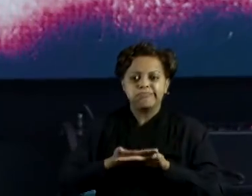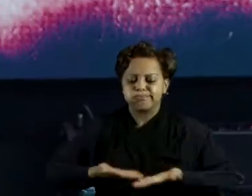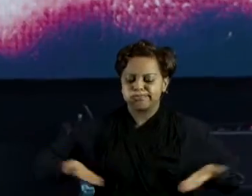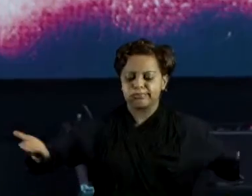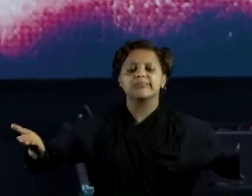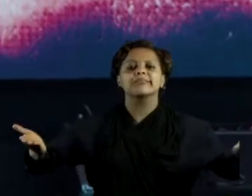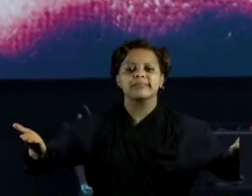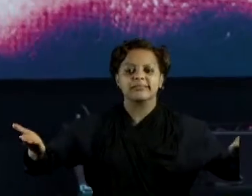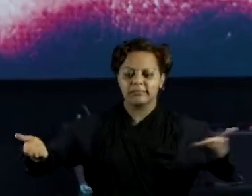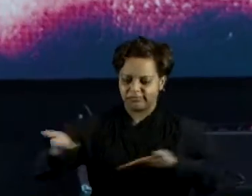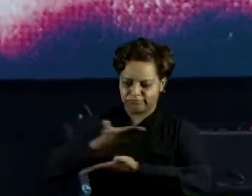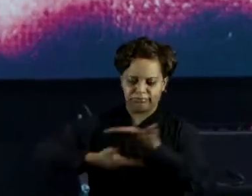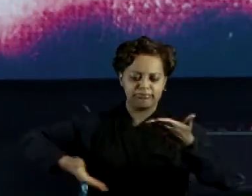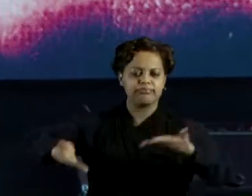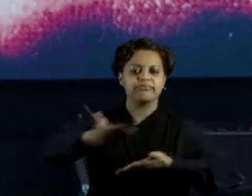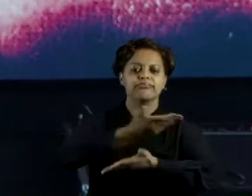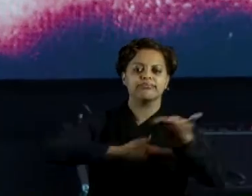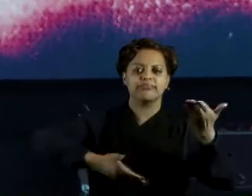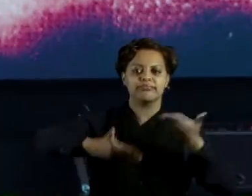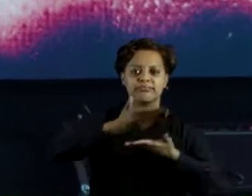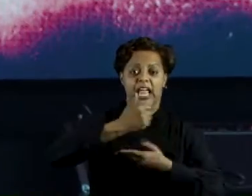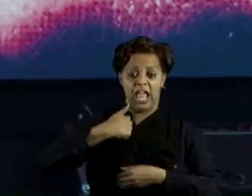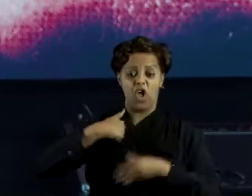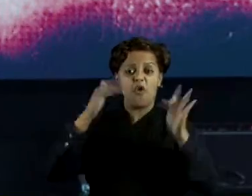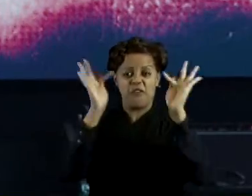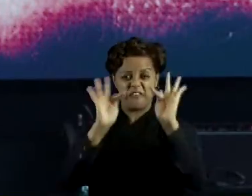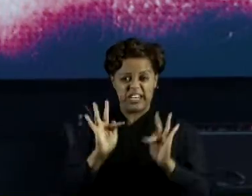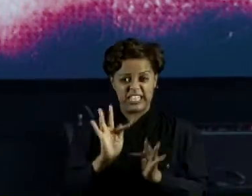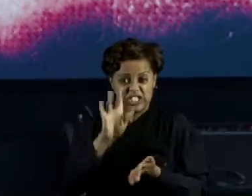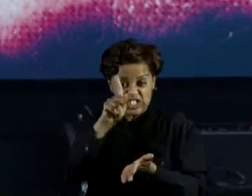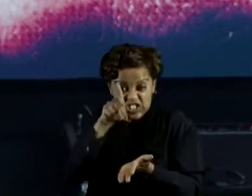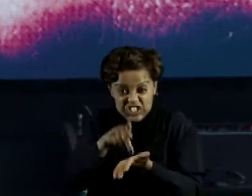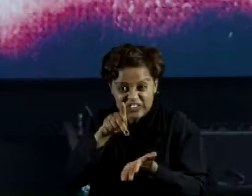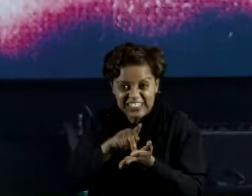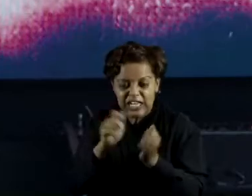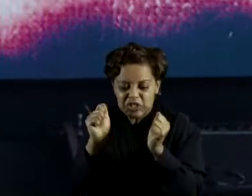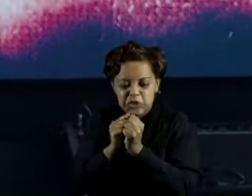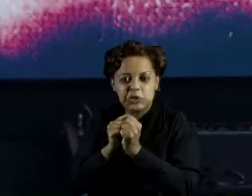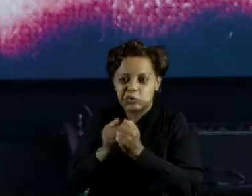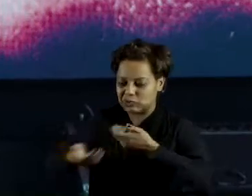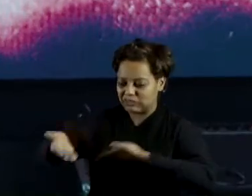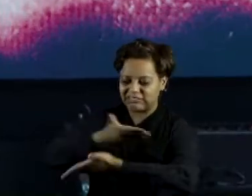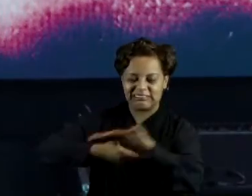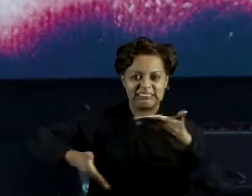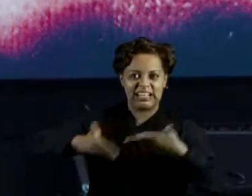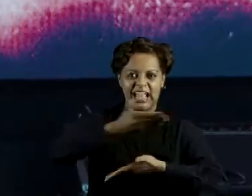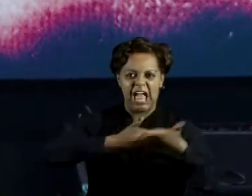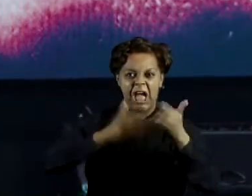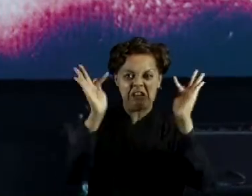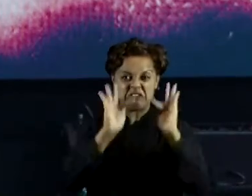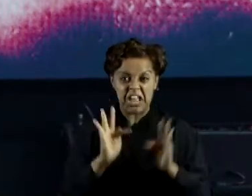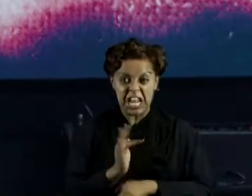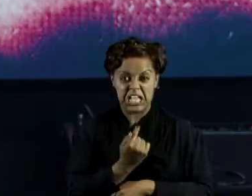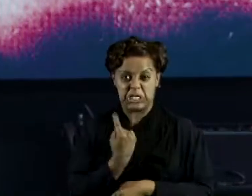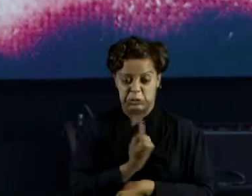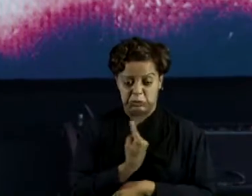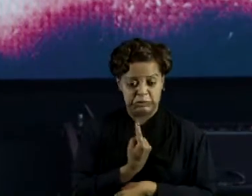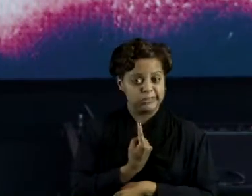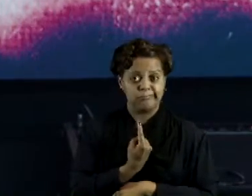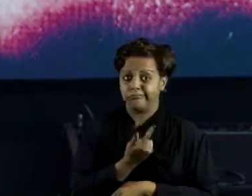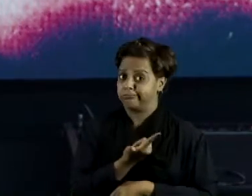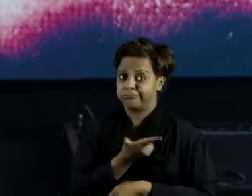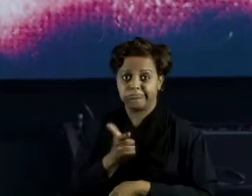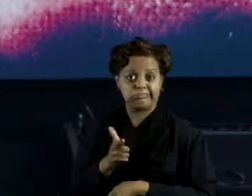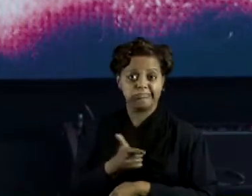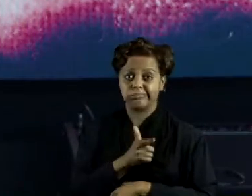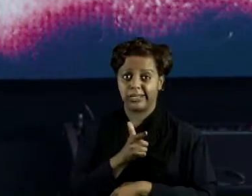mais feliz em conjunto e menos feliz quando estamos sós. E, portanto, isso fala de